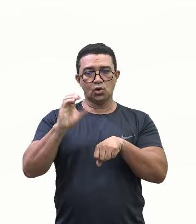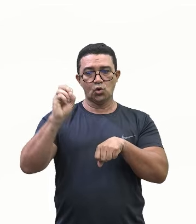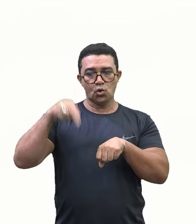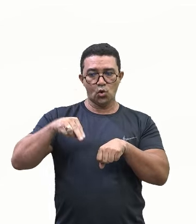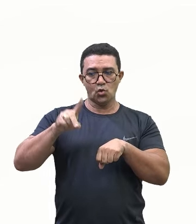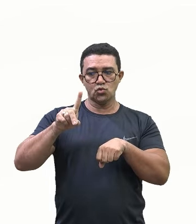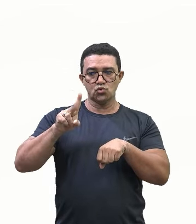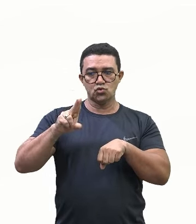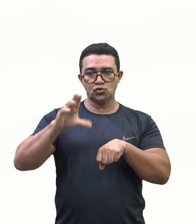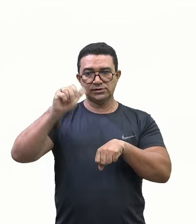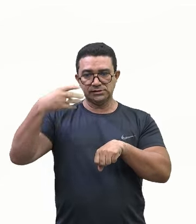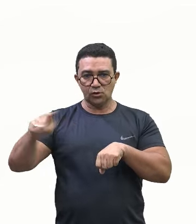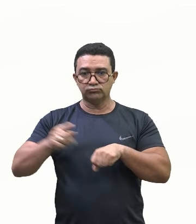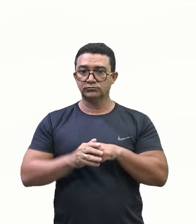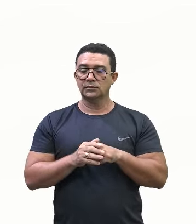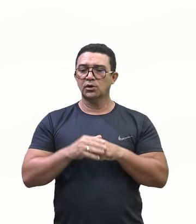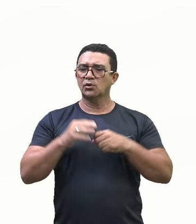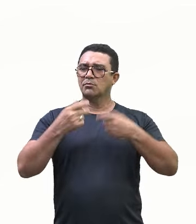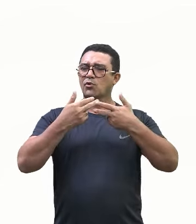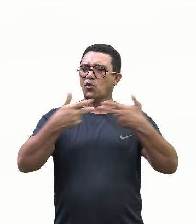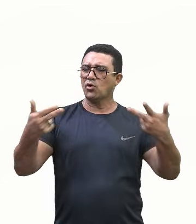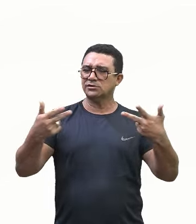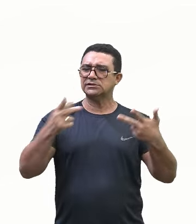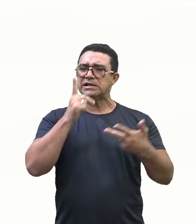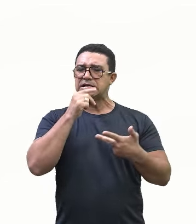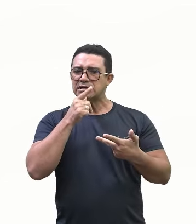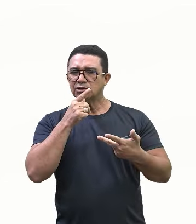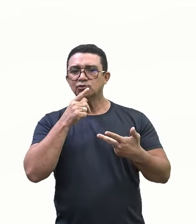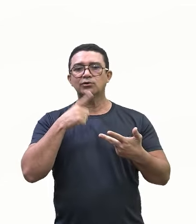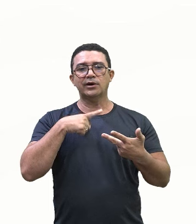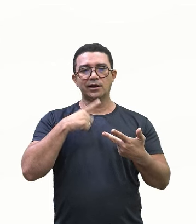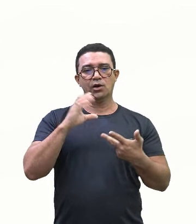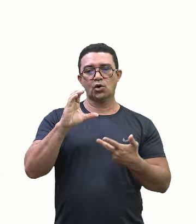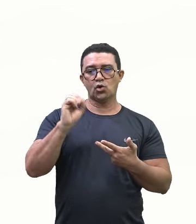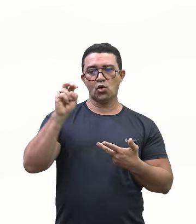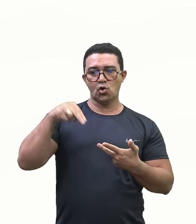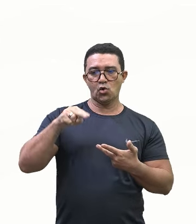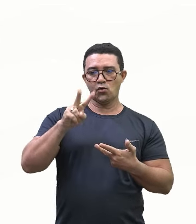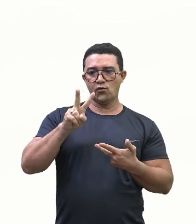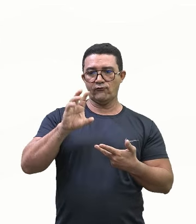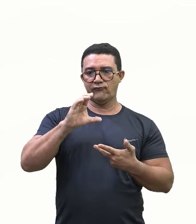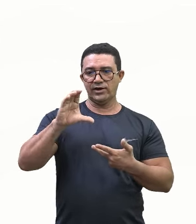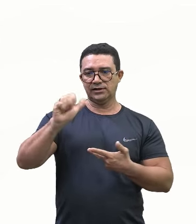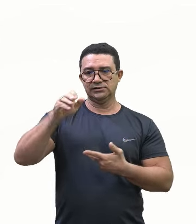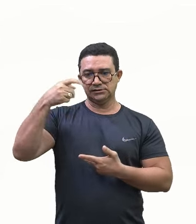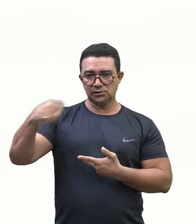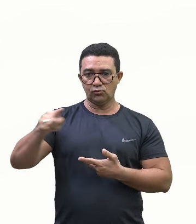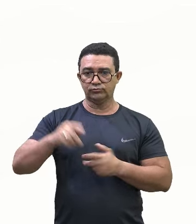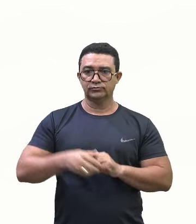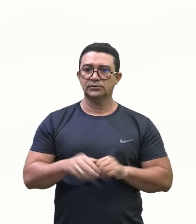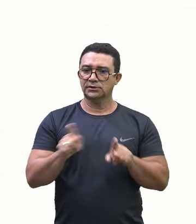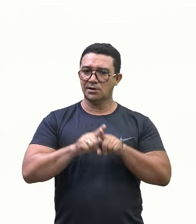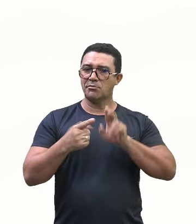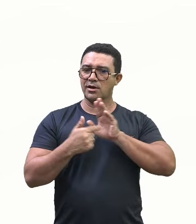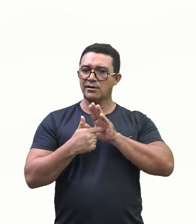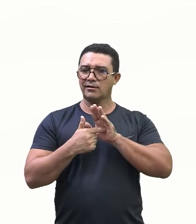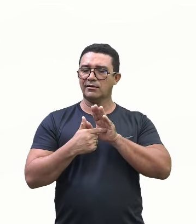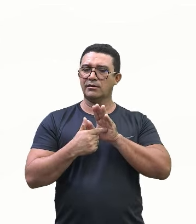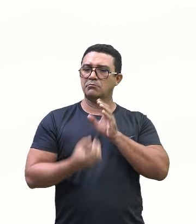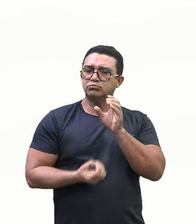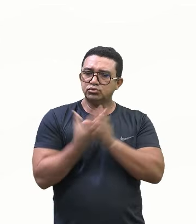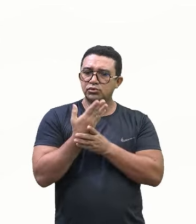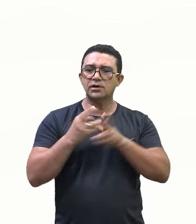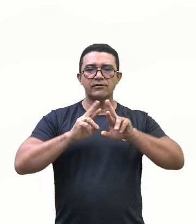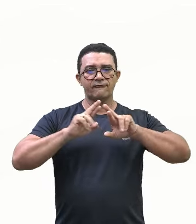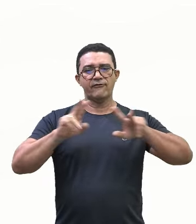seja, líquidos, ocorre convecção. E aqui são fluidos que se apresentam em diferentes